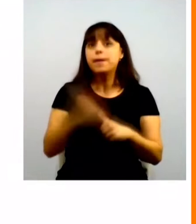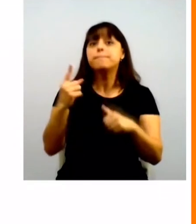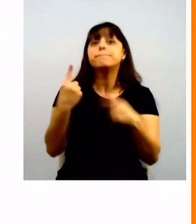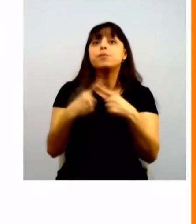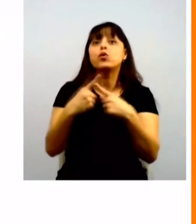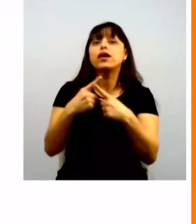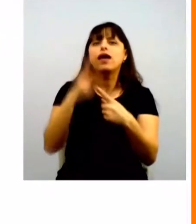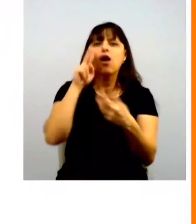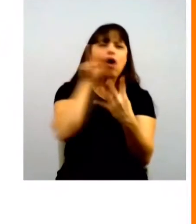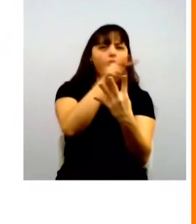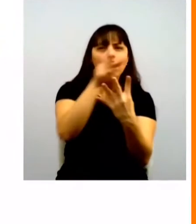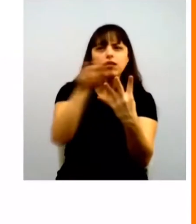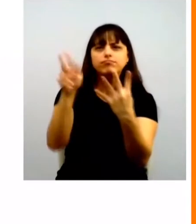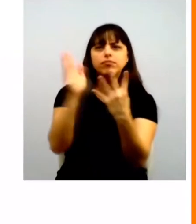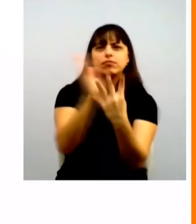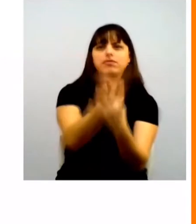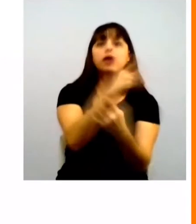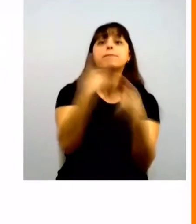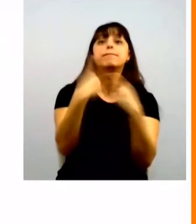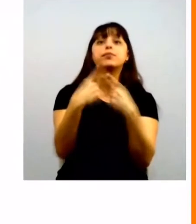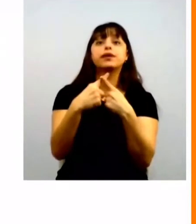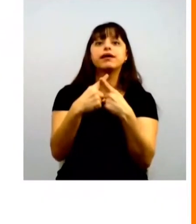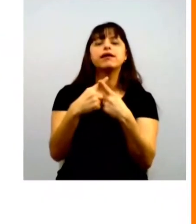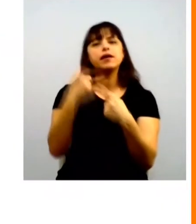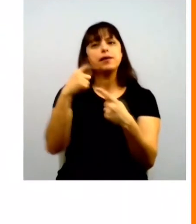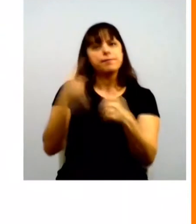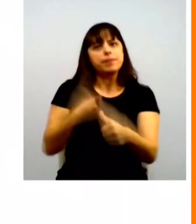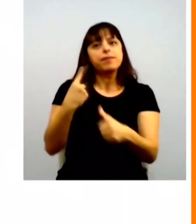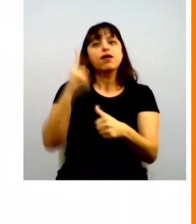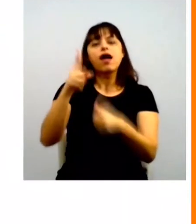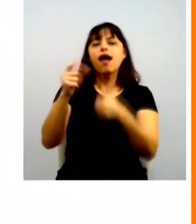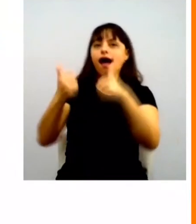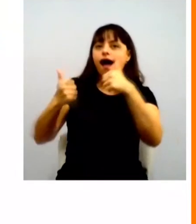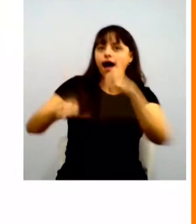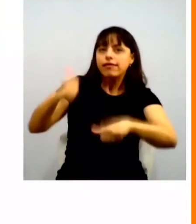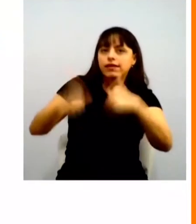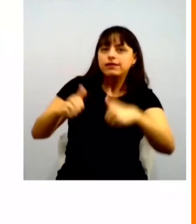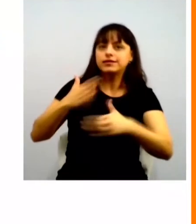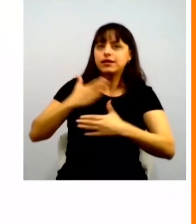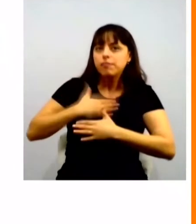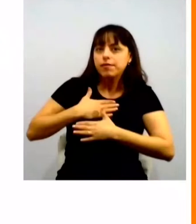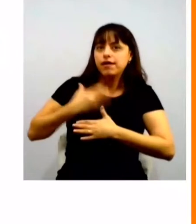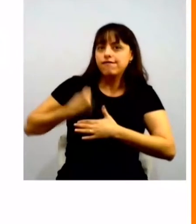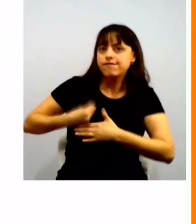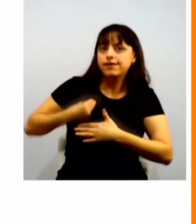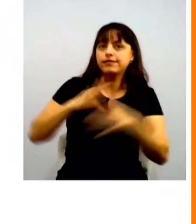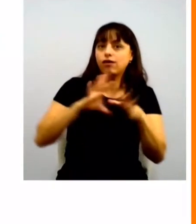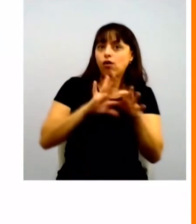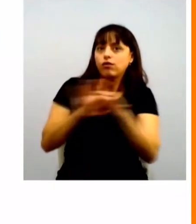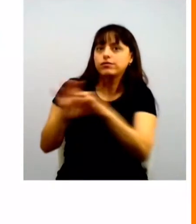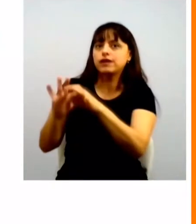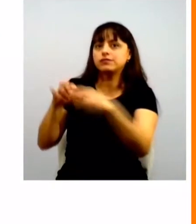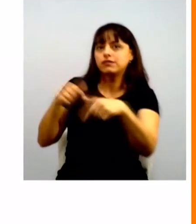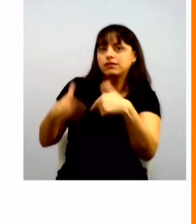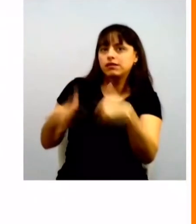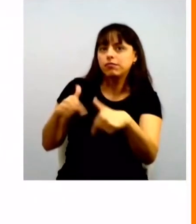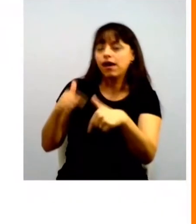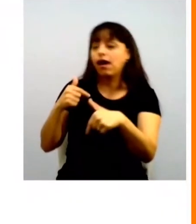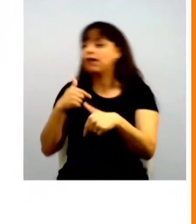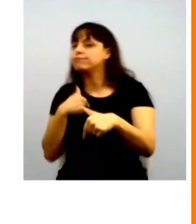Analizar qual é a situação em minha realidade, onde eu vou intervenir. Pode servirse este análisis. E